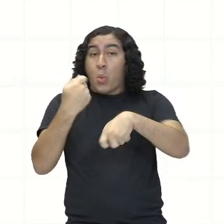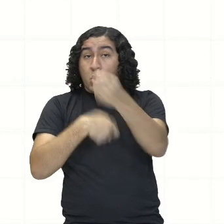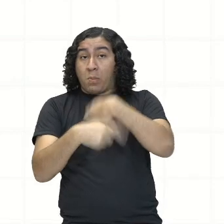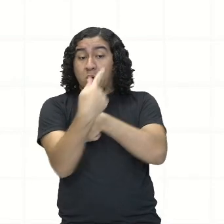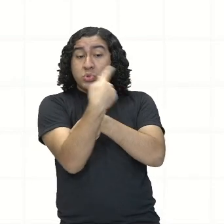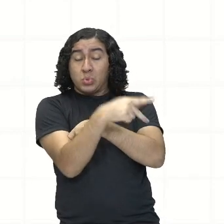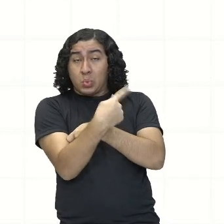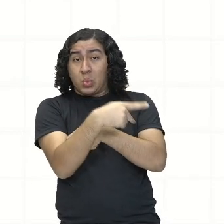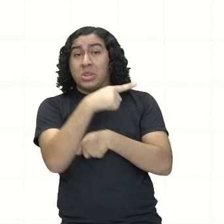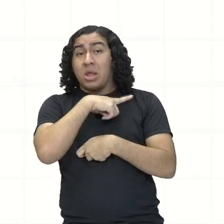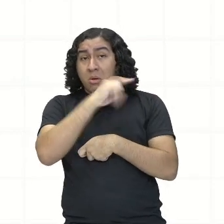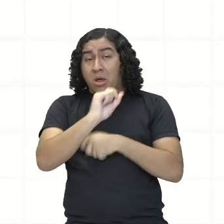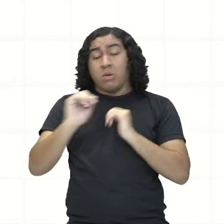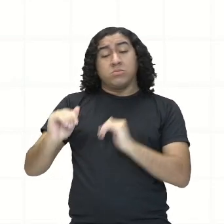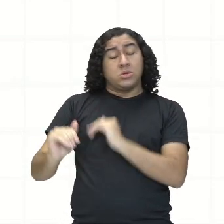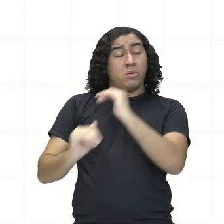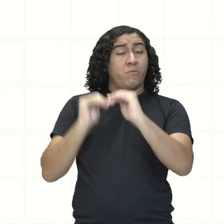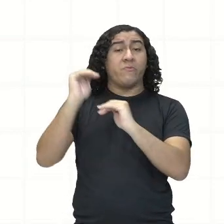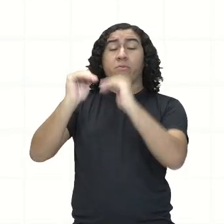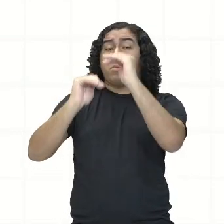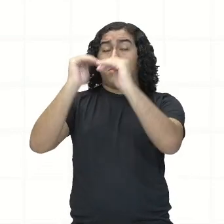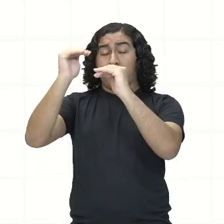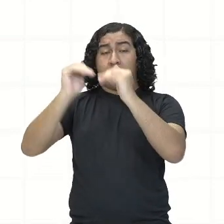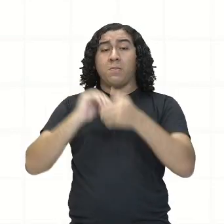bem desenvolvida.